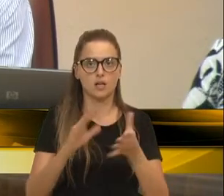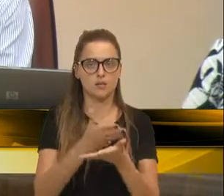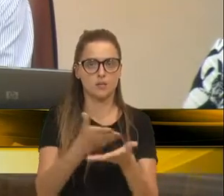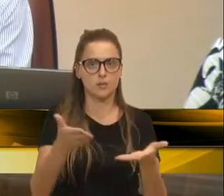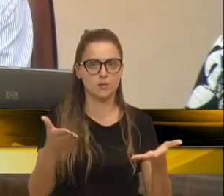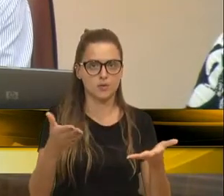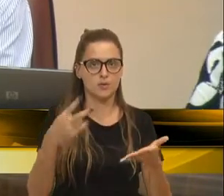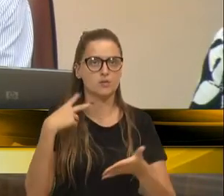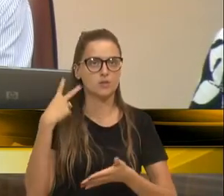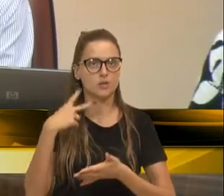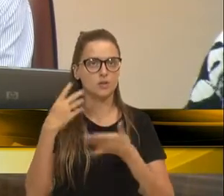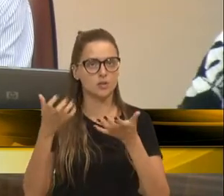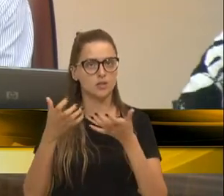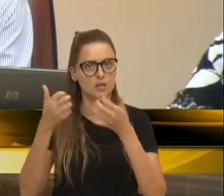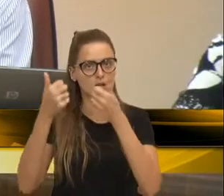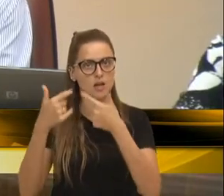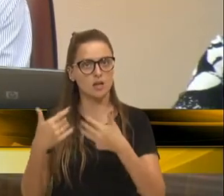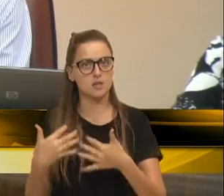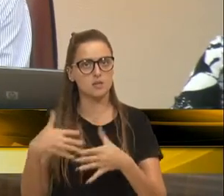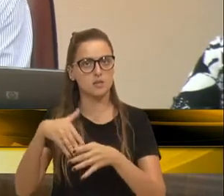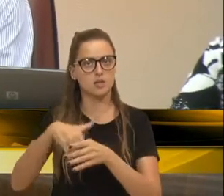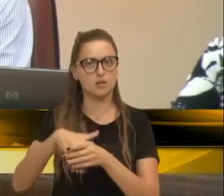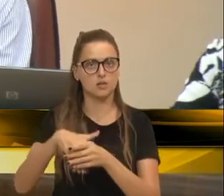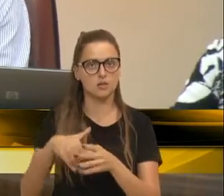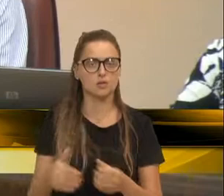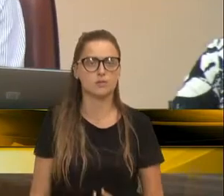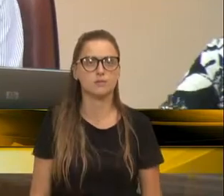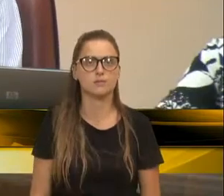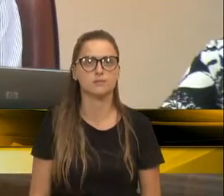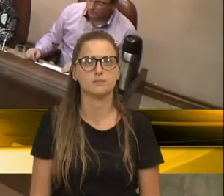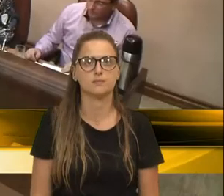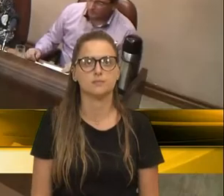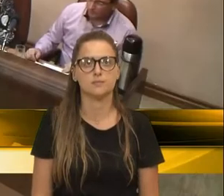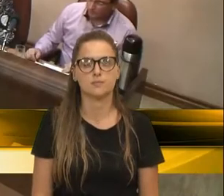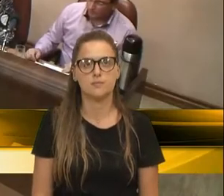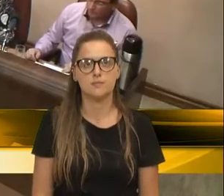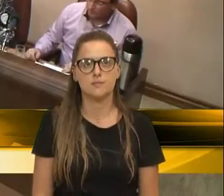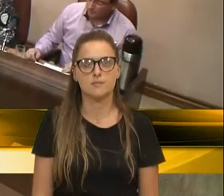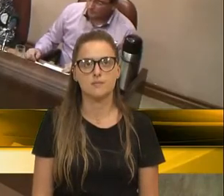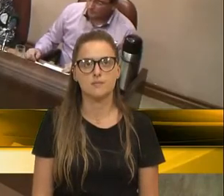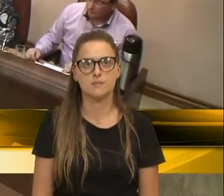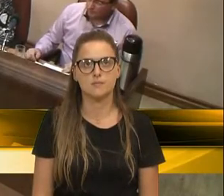para aquele que quiser declarar o seu voto. 2 minutos.